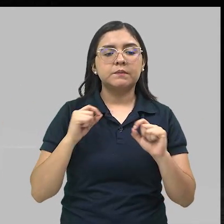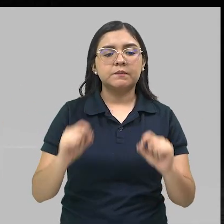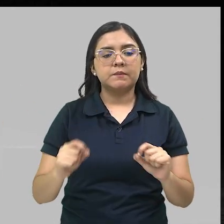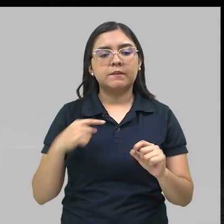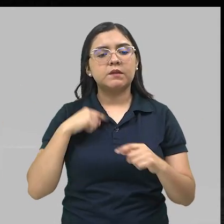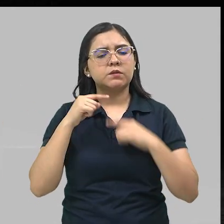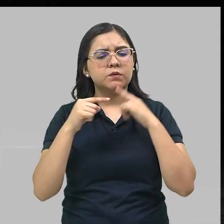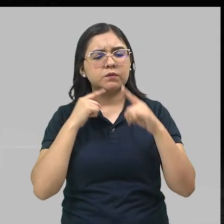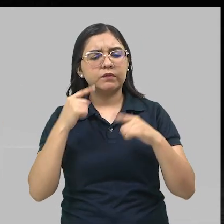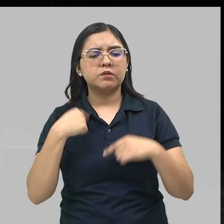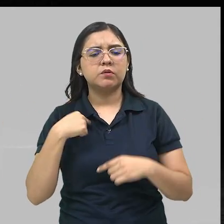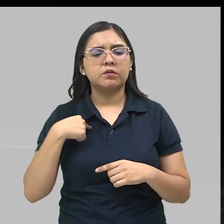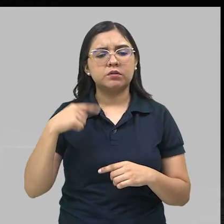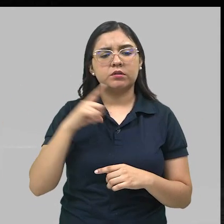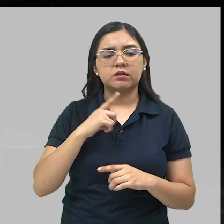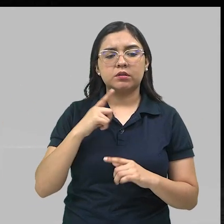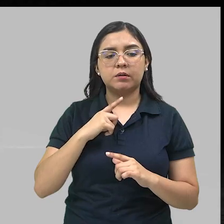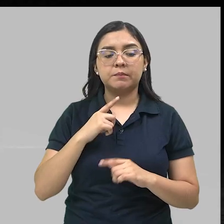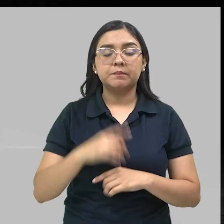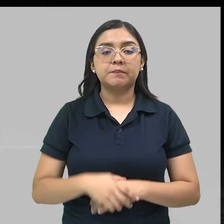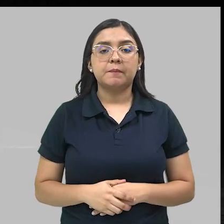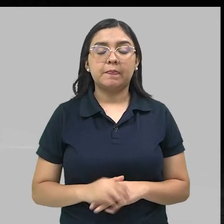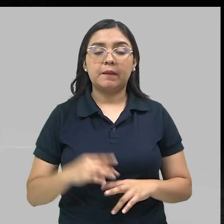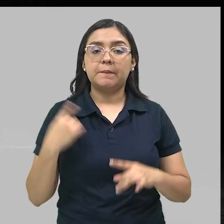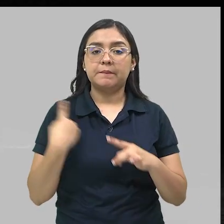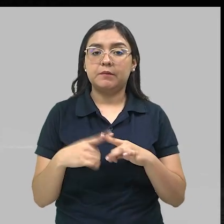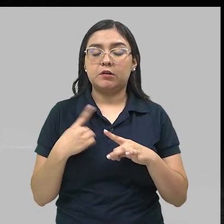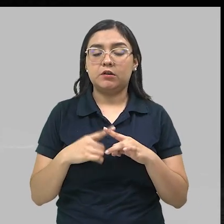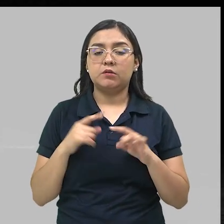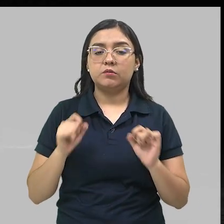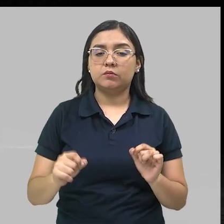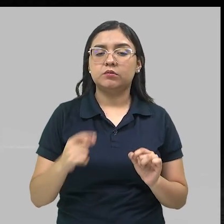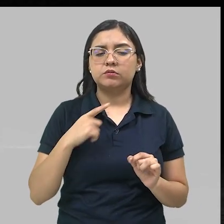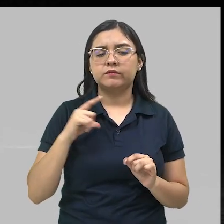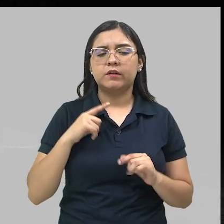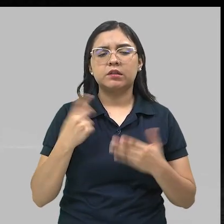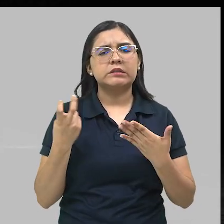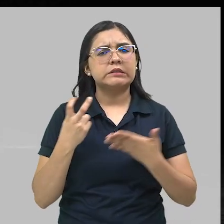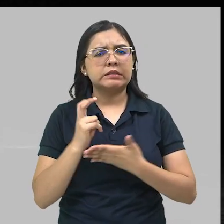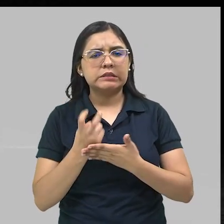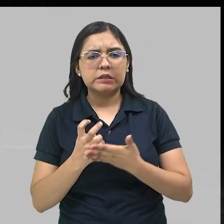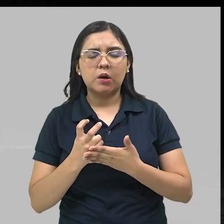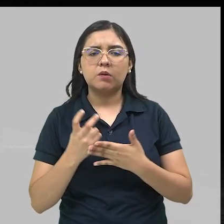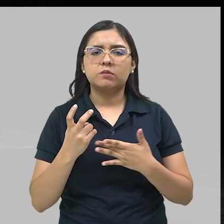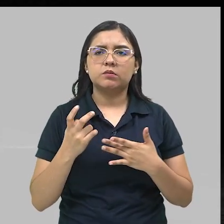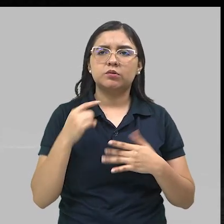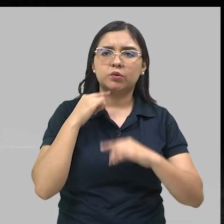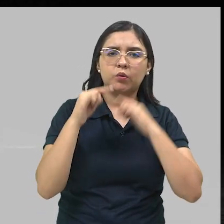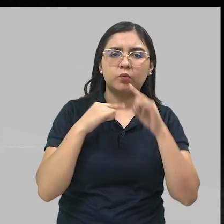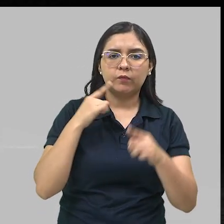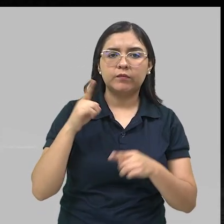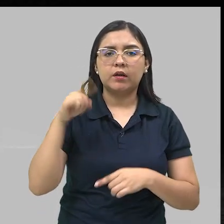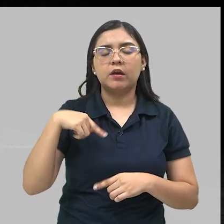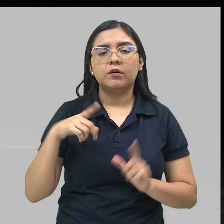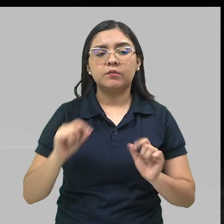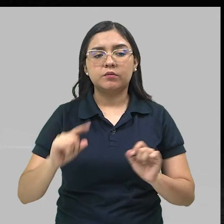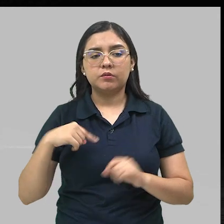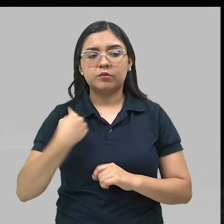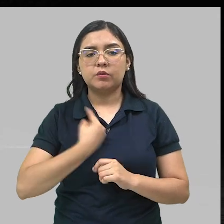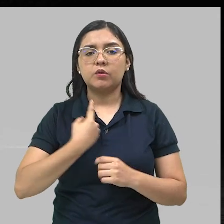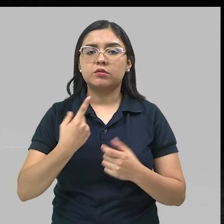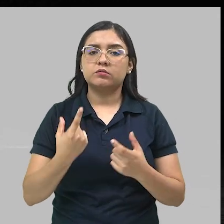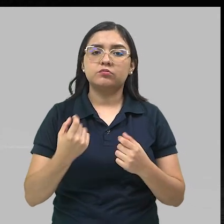inquietações que ficam na gente através dessa escrita. Porque quando a gente fala dessas inquietações, é exatamente a nossa forma